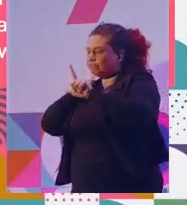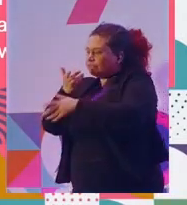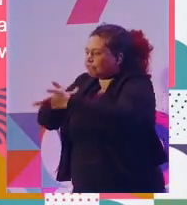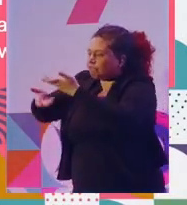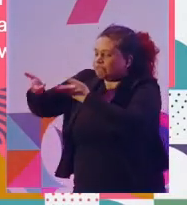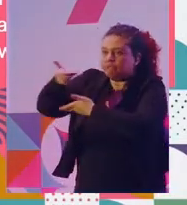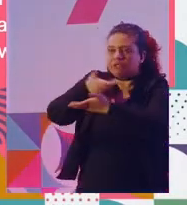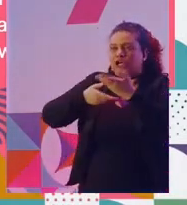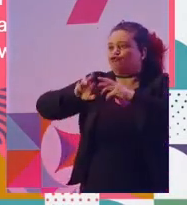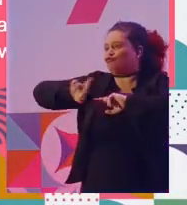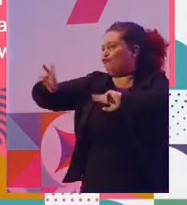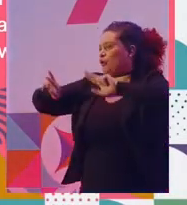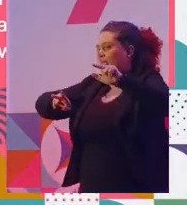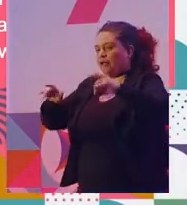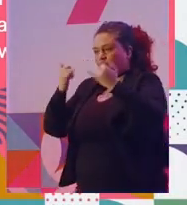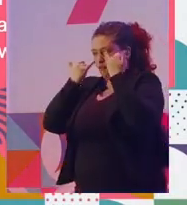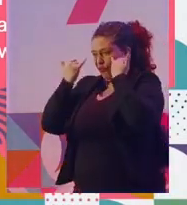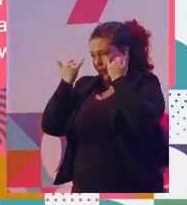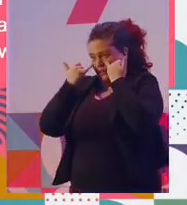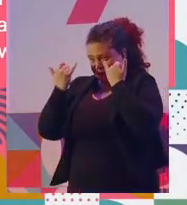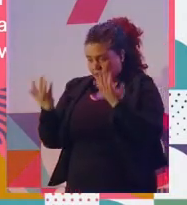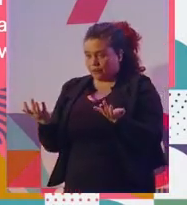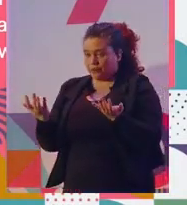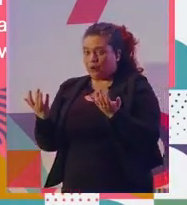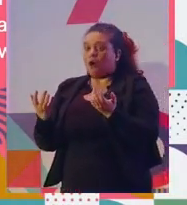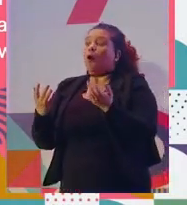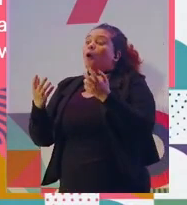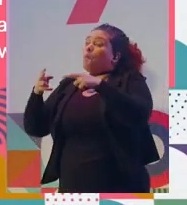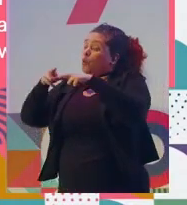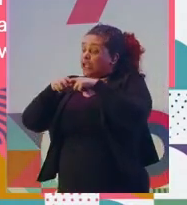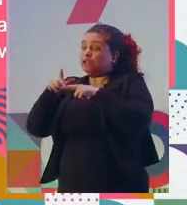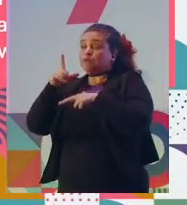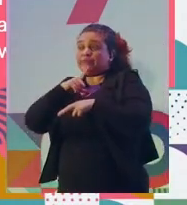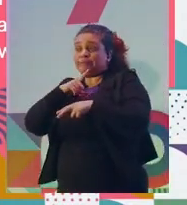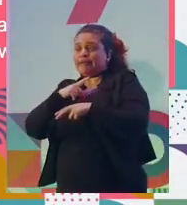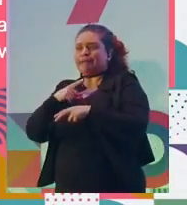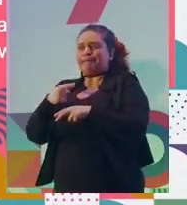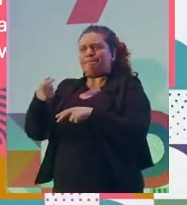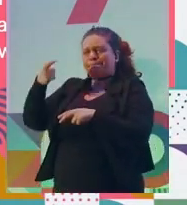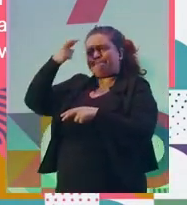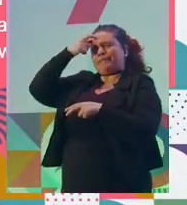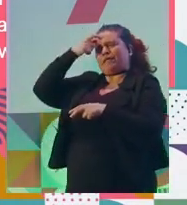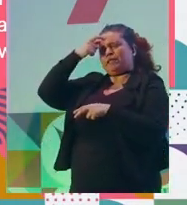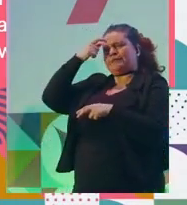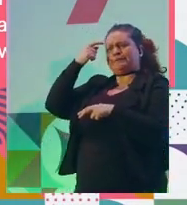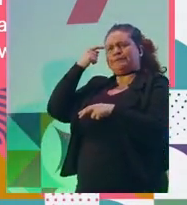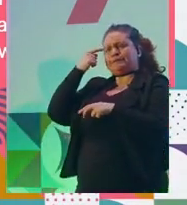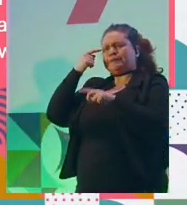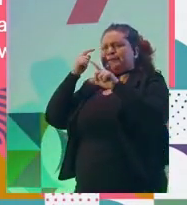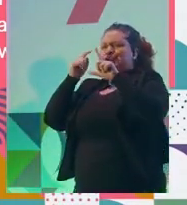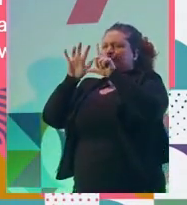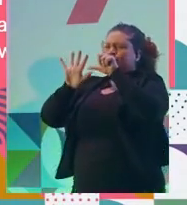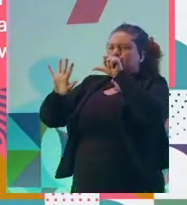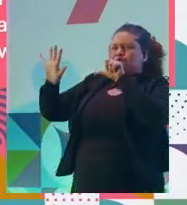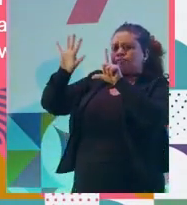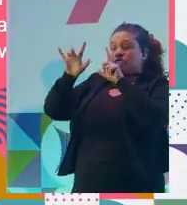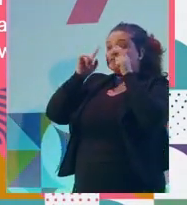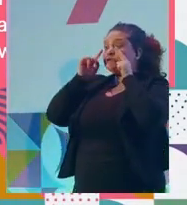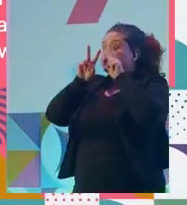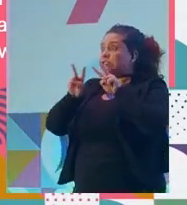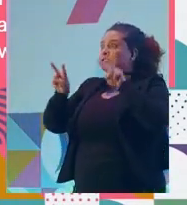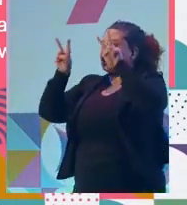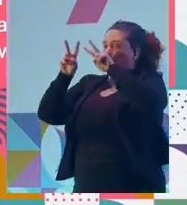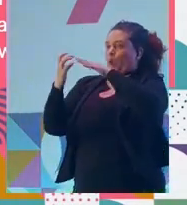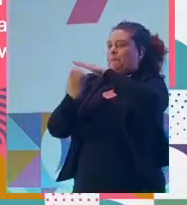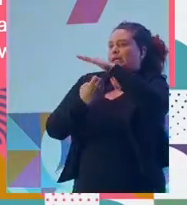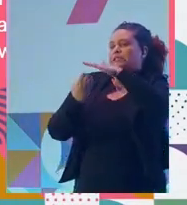Vem um monte de coisas que você tem que colocar na mente, num desenho amplo, com visão empresarial e como integrar tudo.